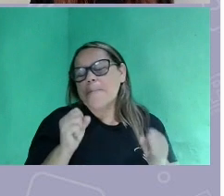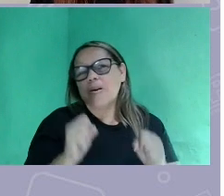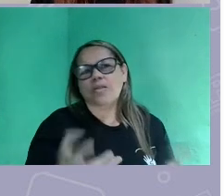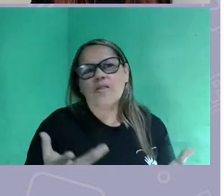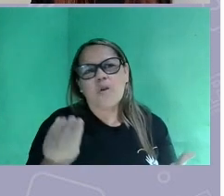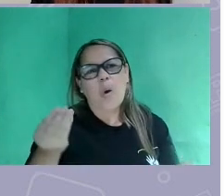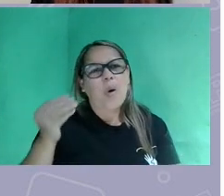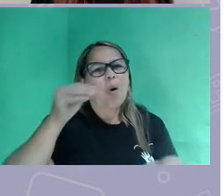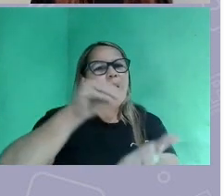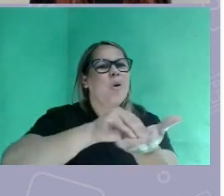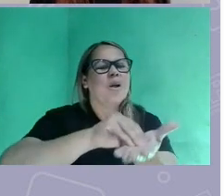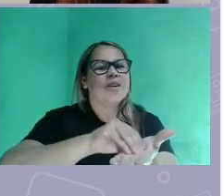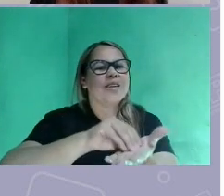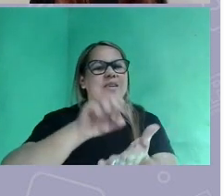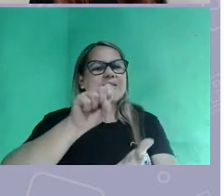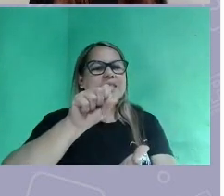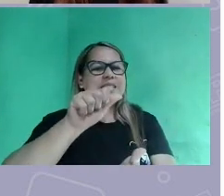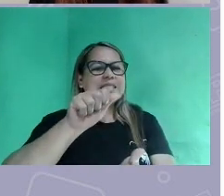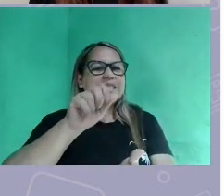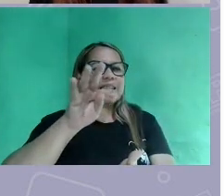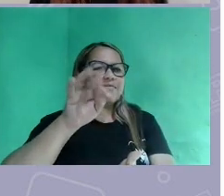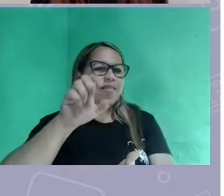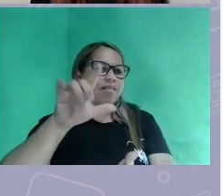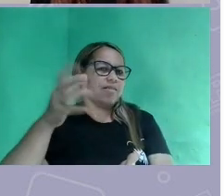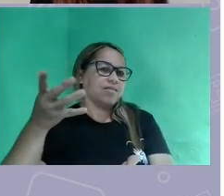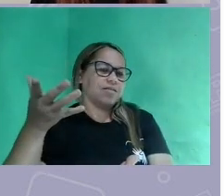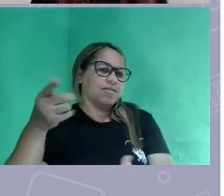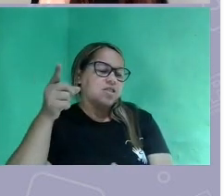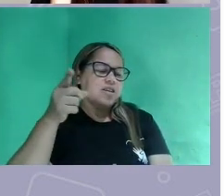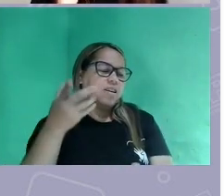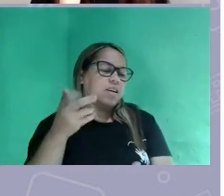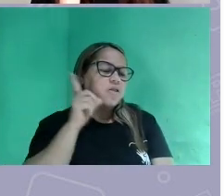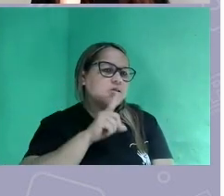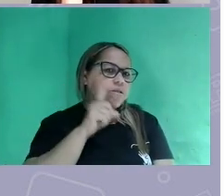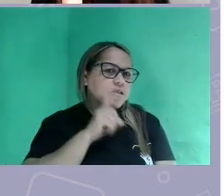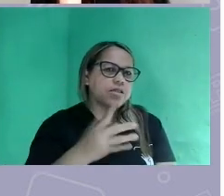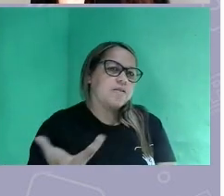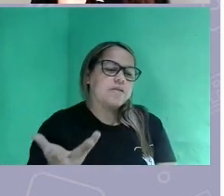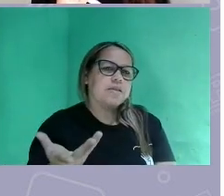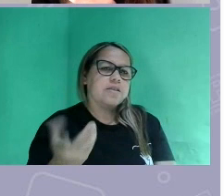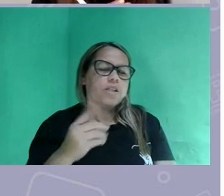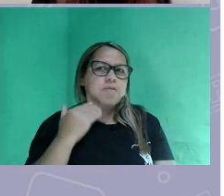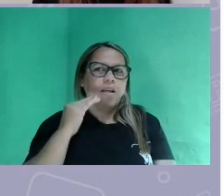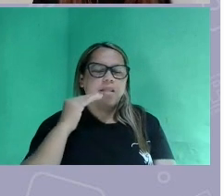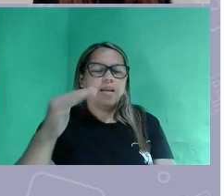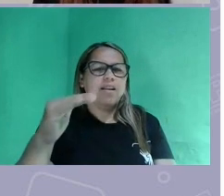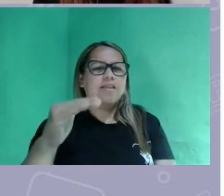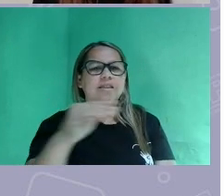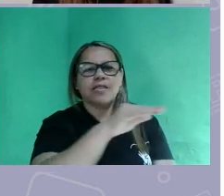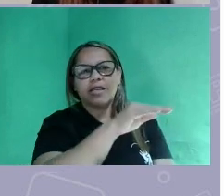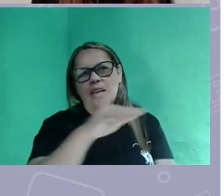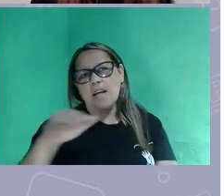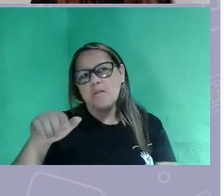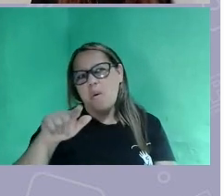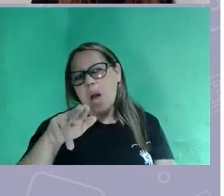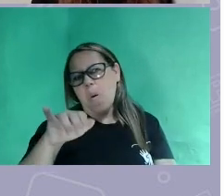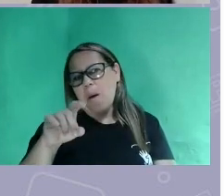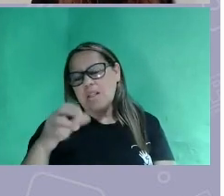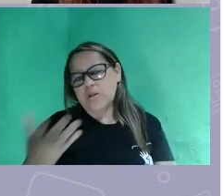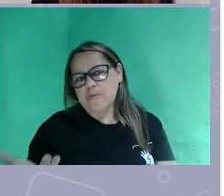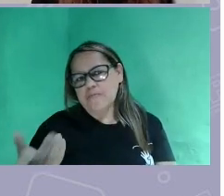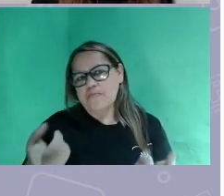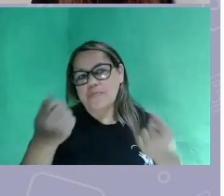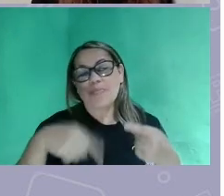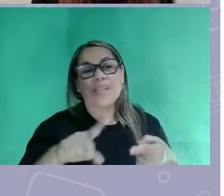geoestacionário acima dessas capitais que não se encontram na linha do Equador é uma alternativa falsa letra